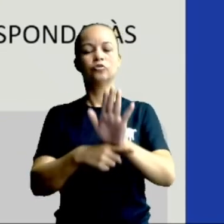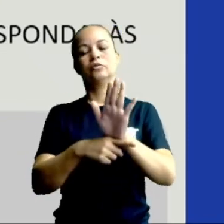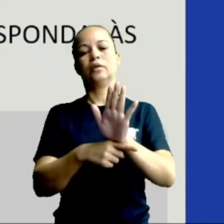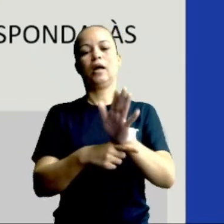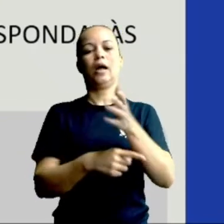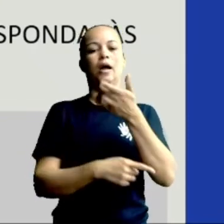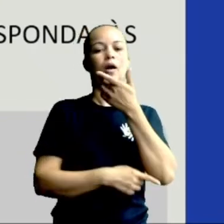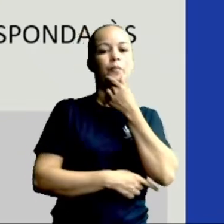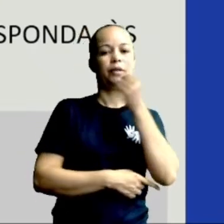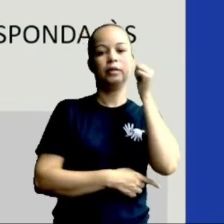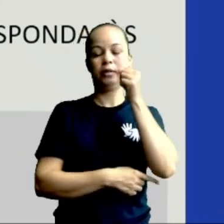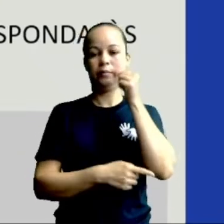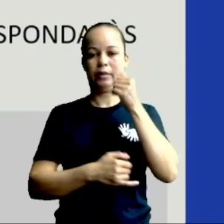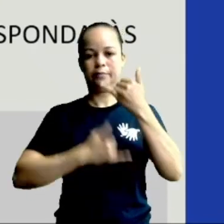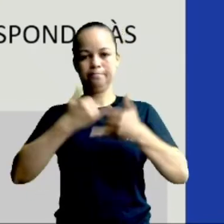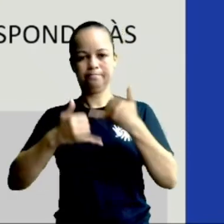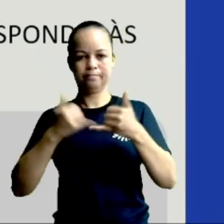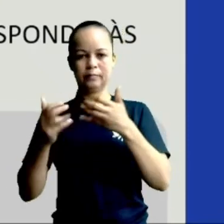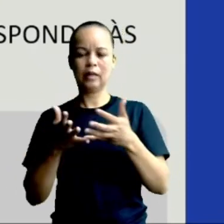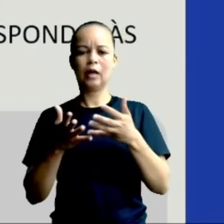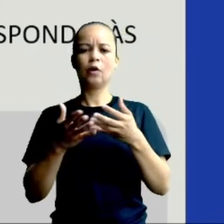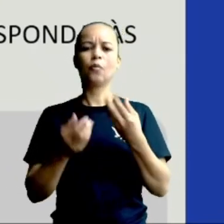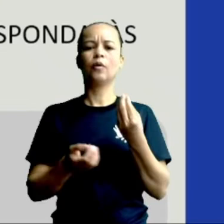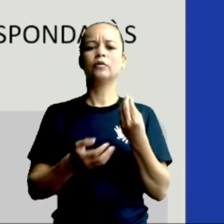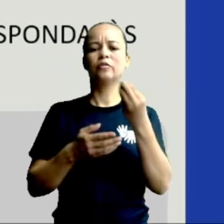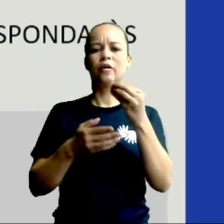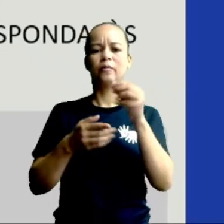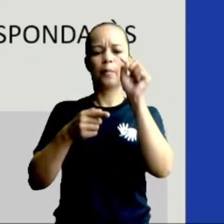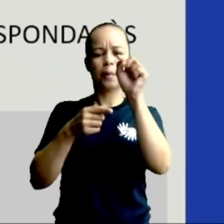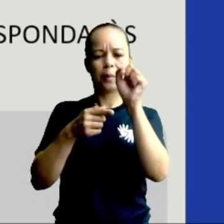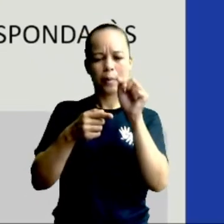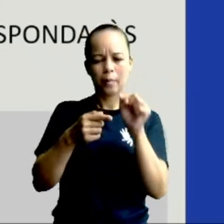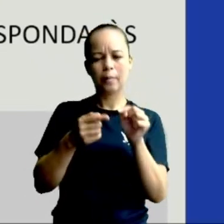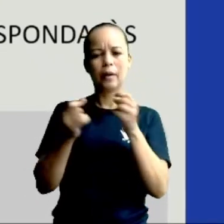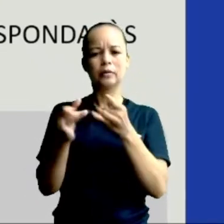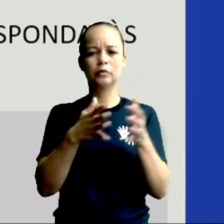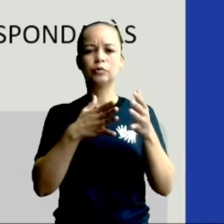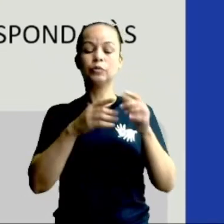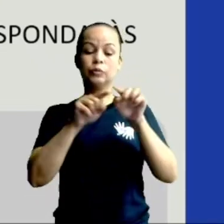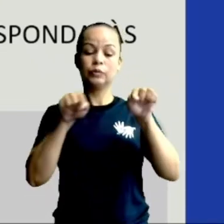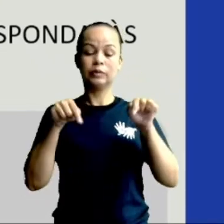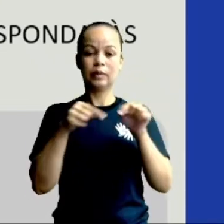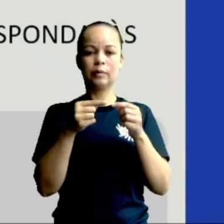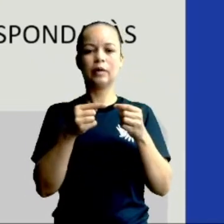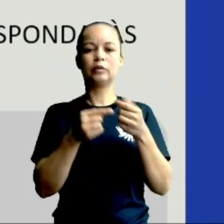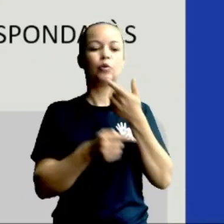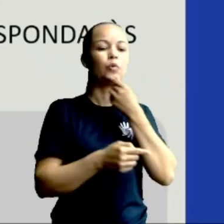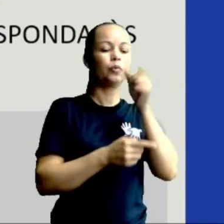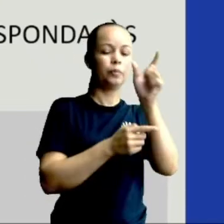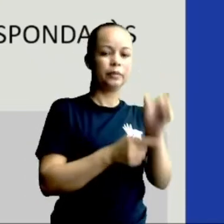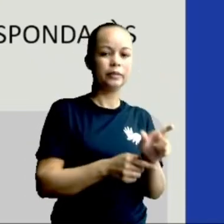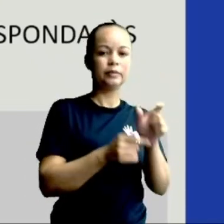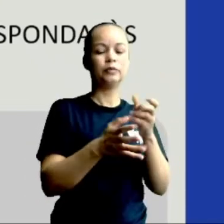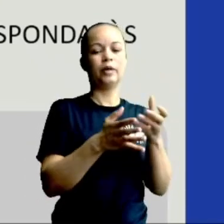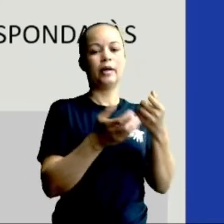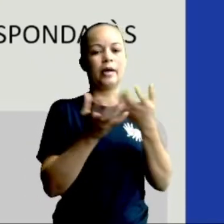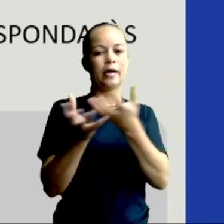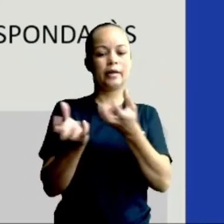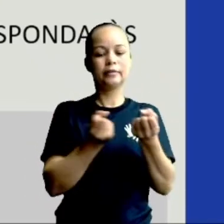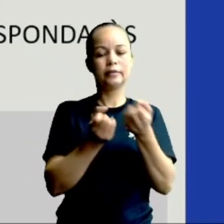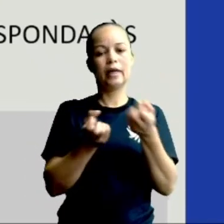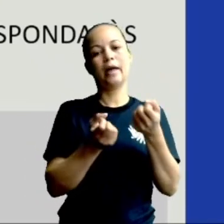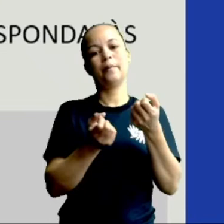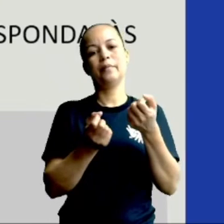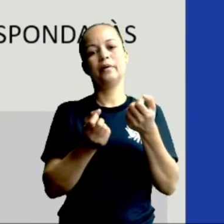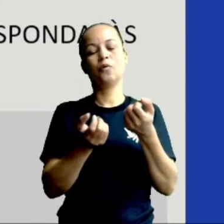ok? Então, conforme vai deslocando seu marcador pelo tabuleiro, o jogador recebe cartas com instruções de compra,